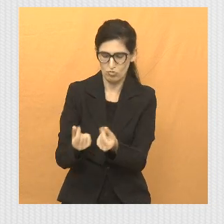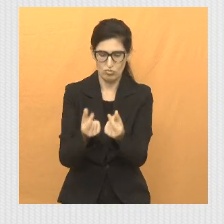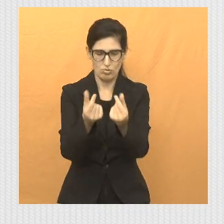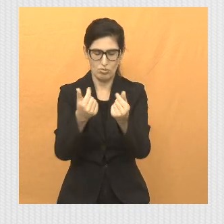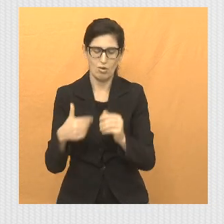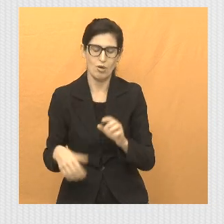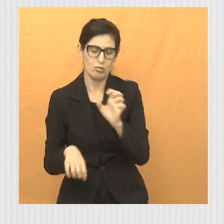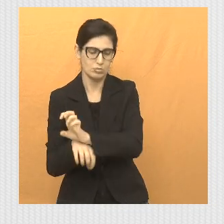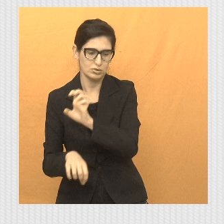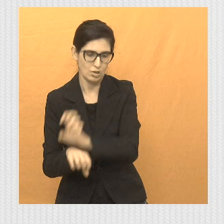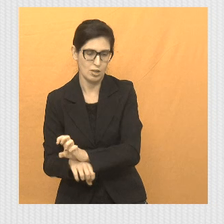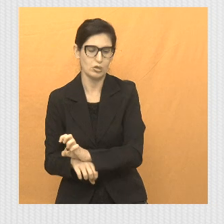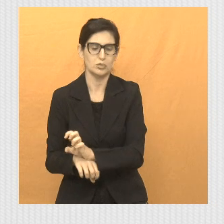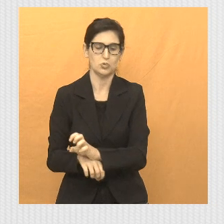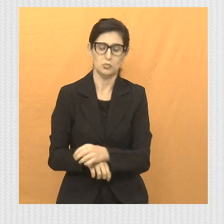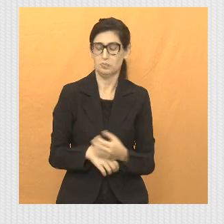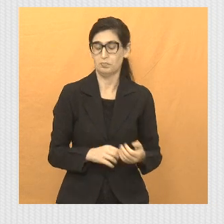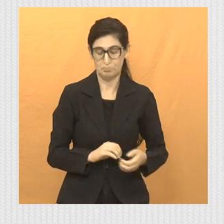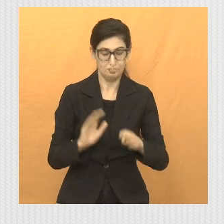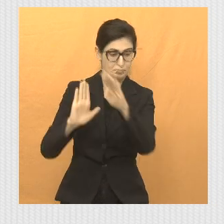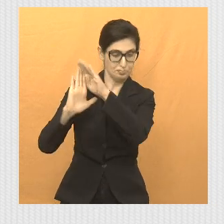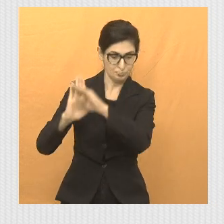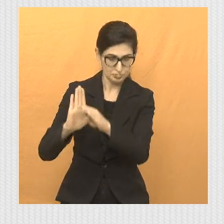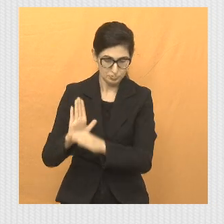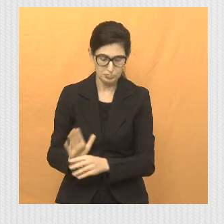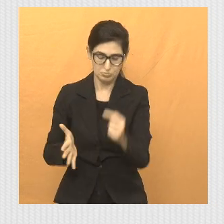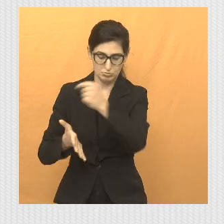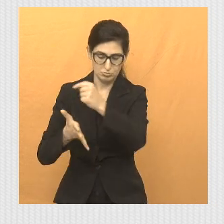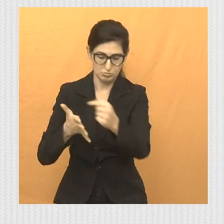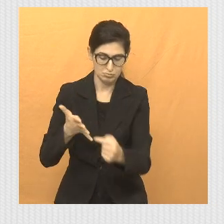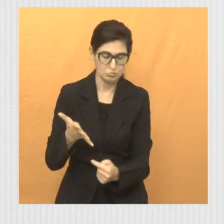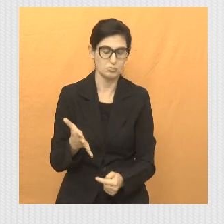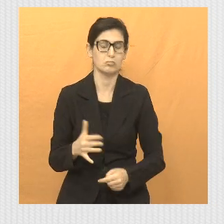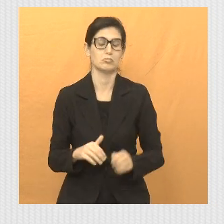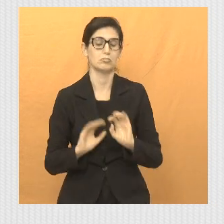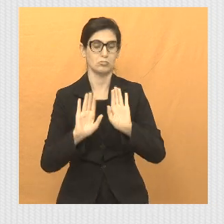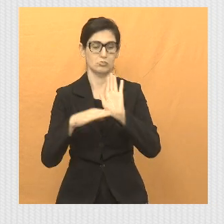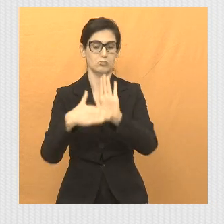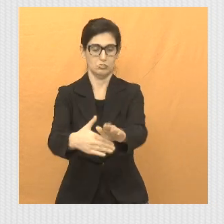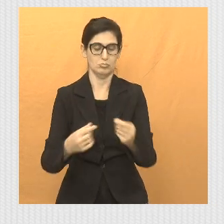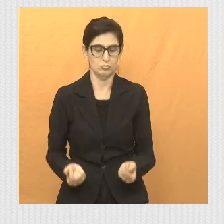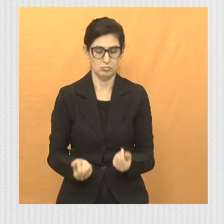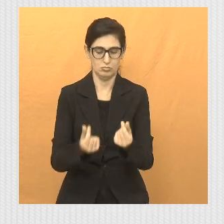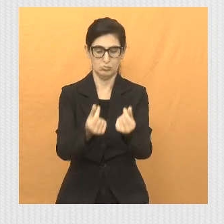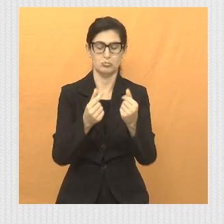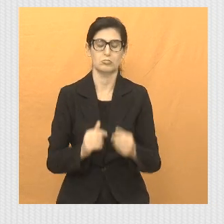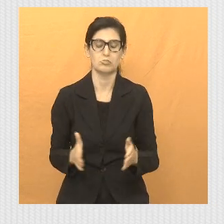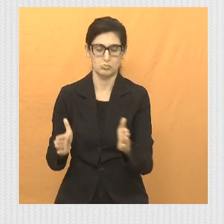Estado, programas e termos aditivos. No primeiro quadrimestre de